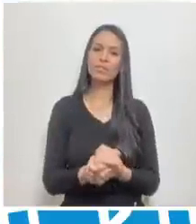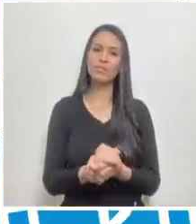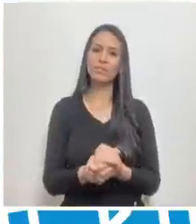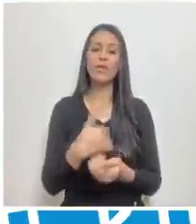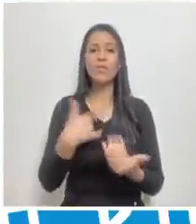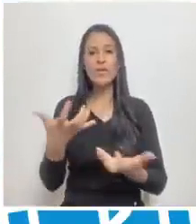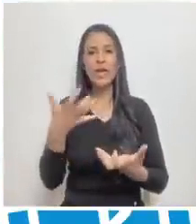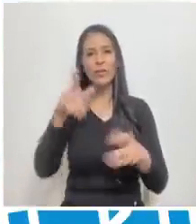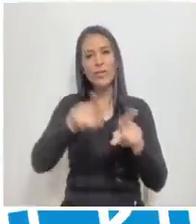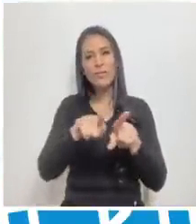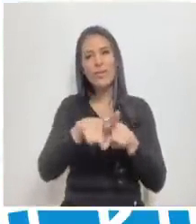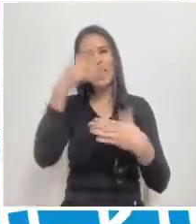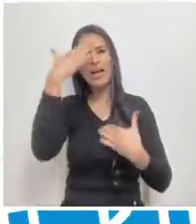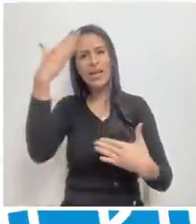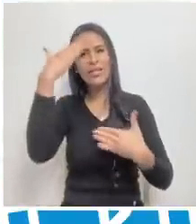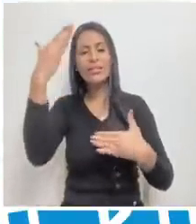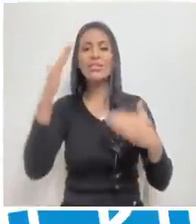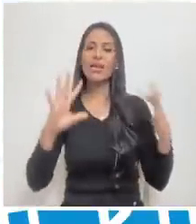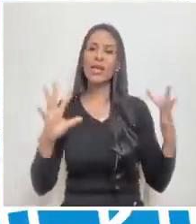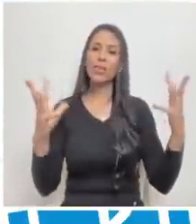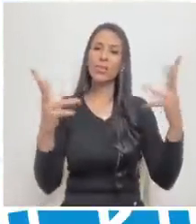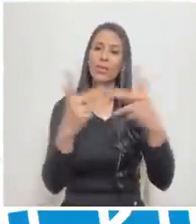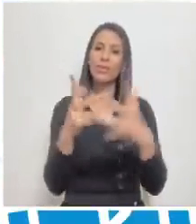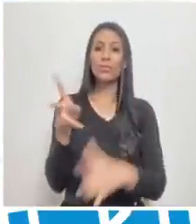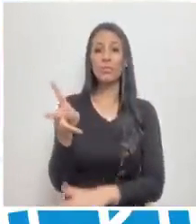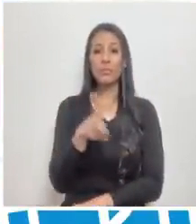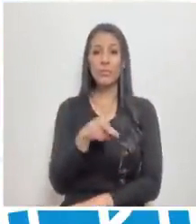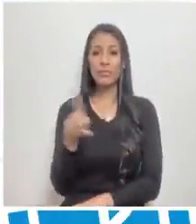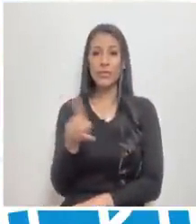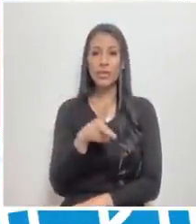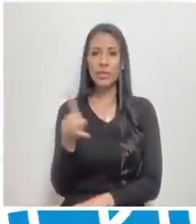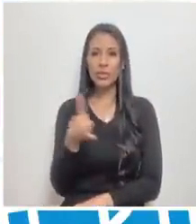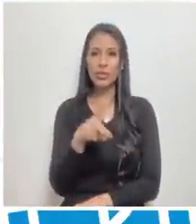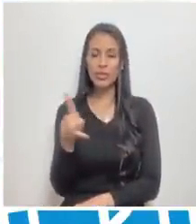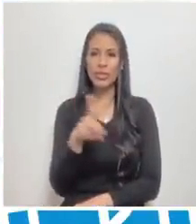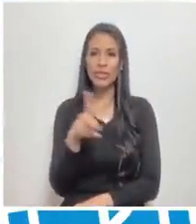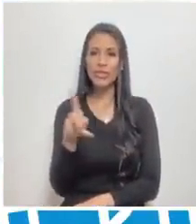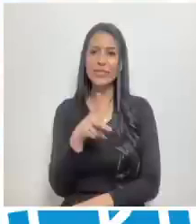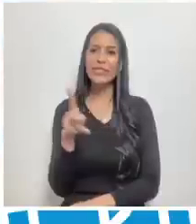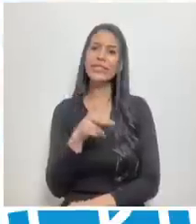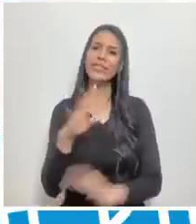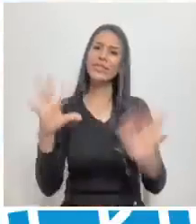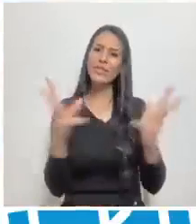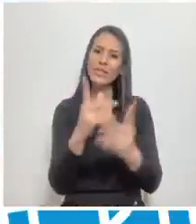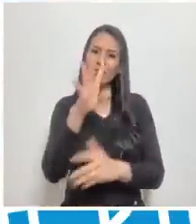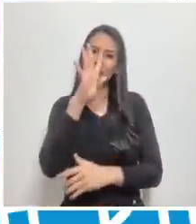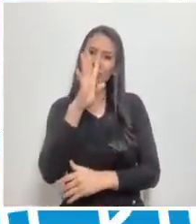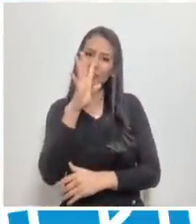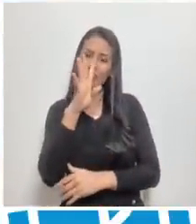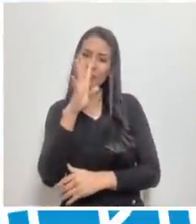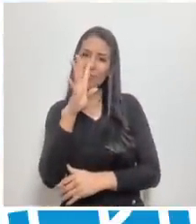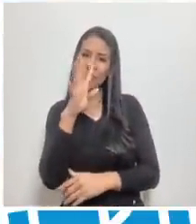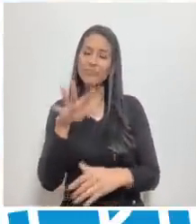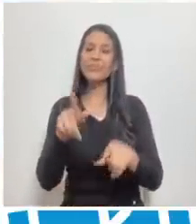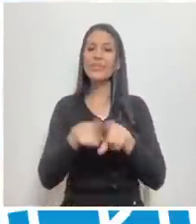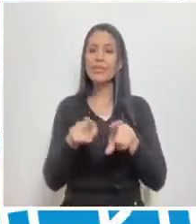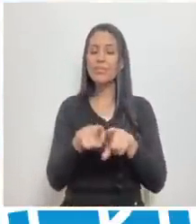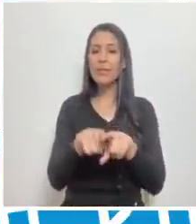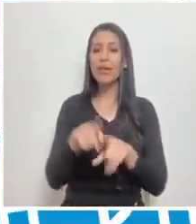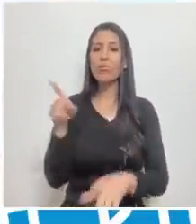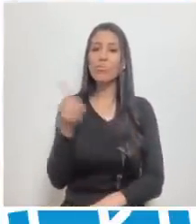agradecer aos todos os professores e professoras que estão nos acompanhando, os professores que são